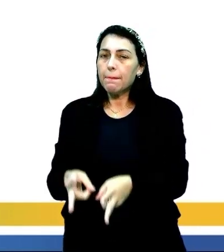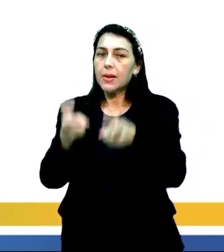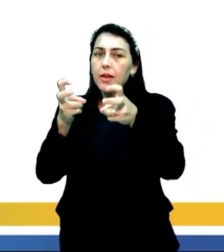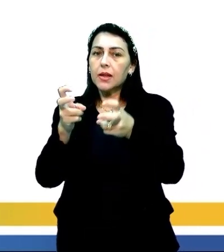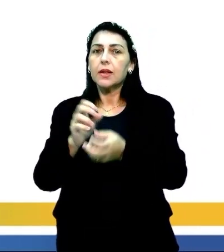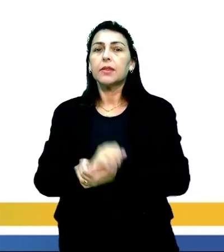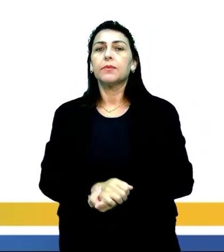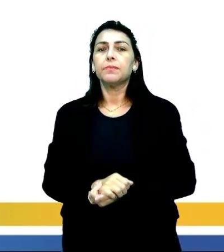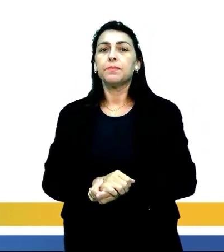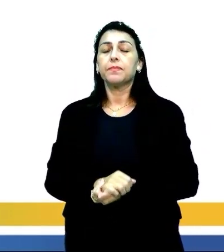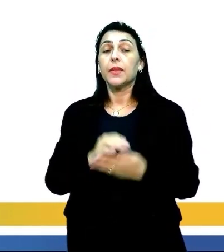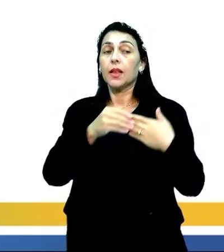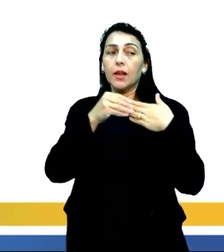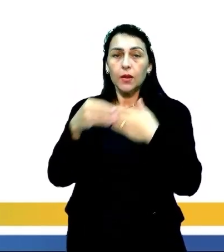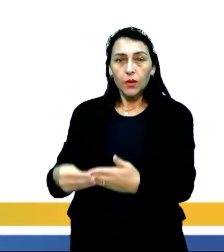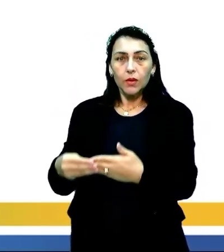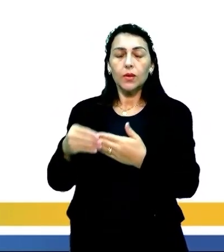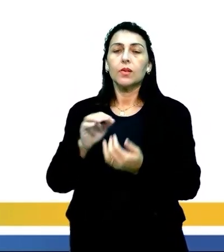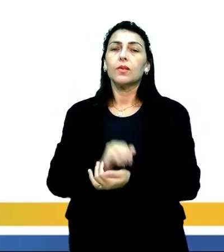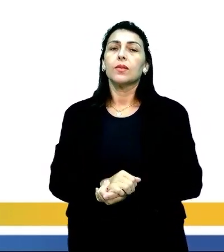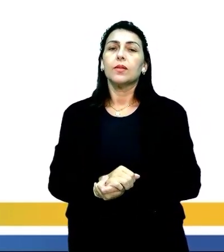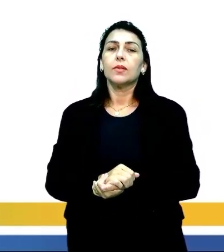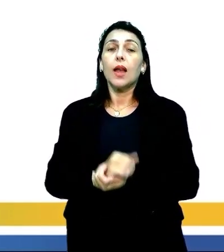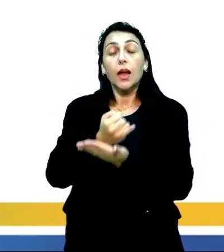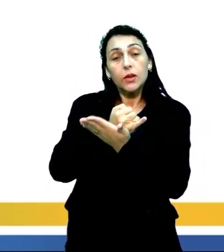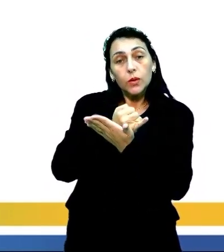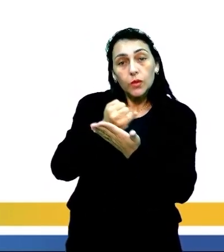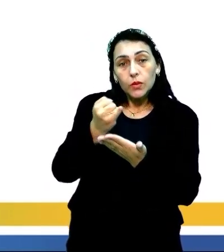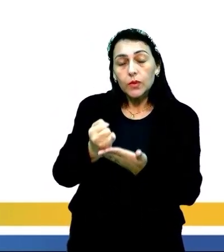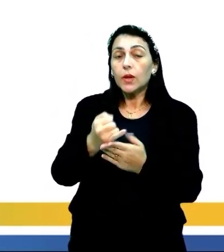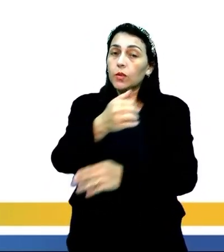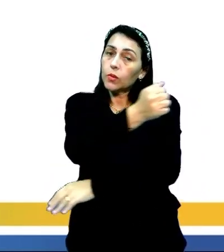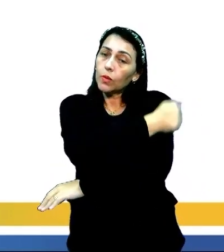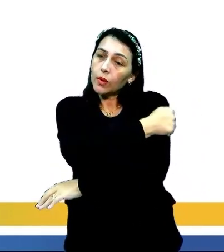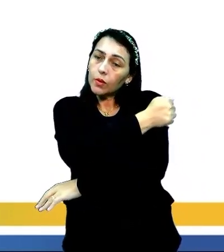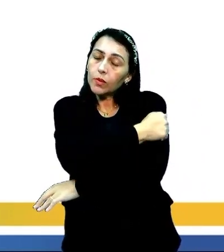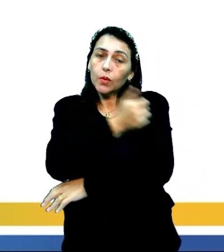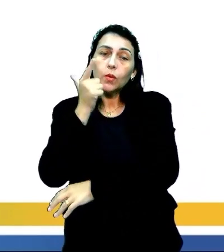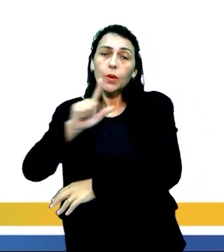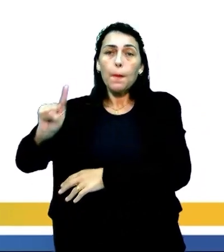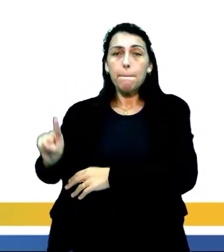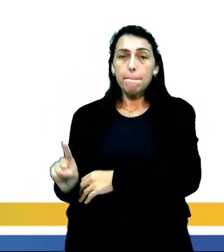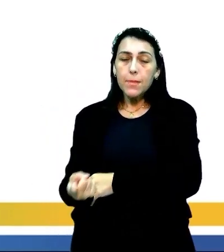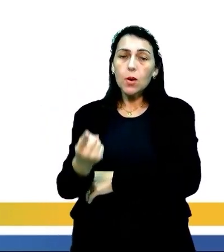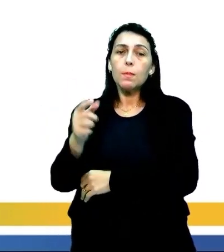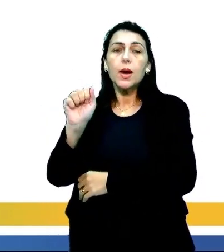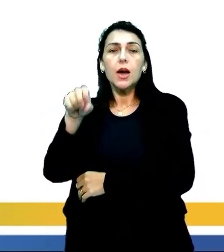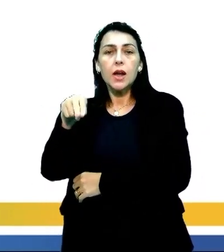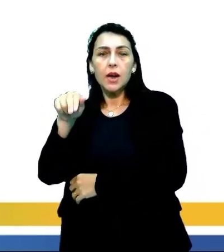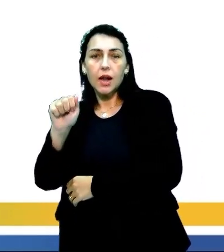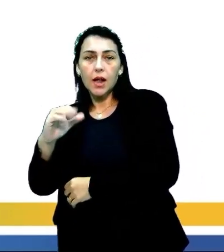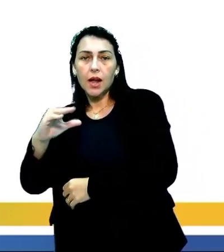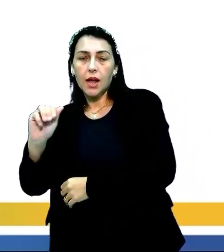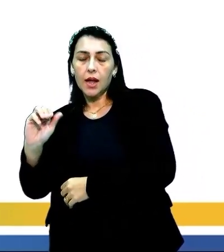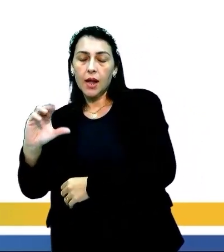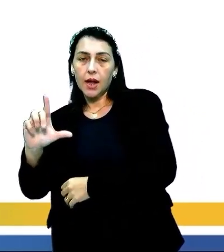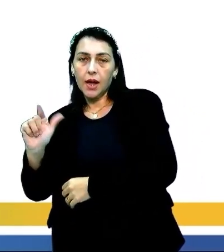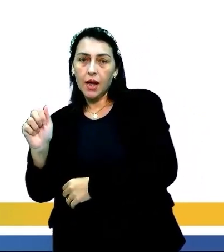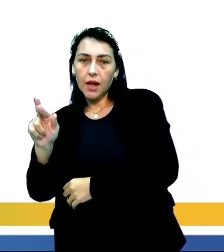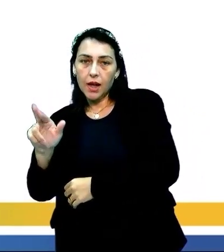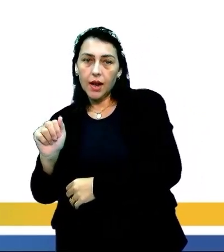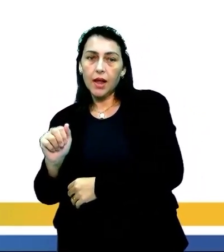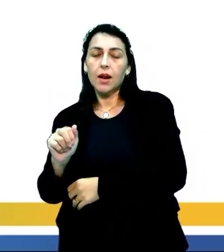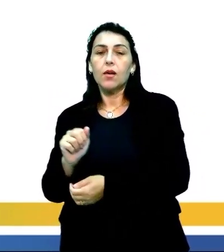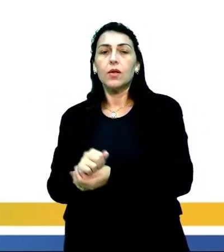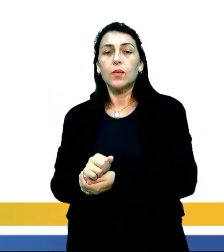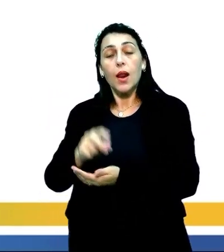observarem. Eu trouxe aí a introdução de uma aluna, né, que alcançou 1000 pontos, Ana Clara Socha.